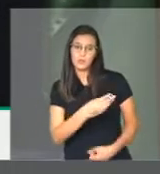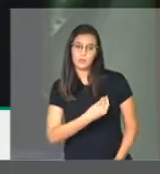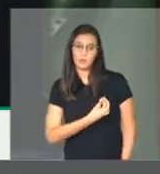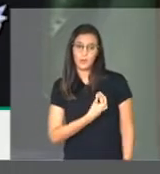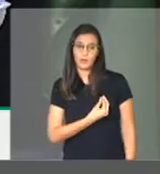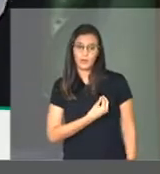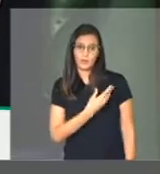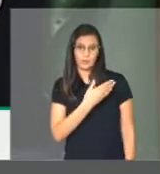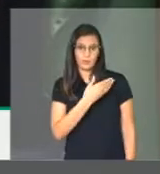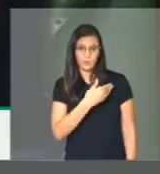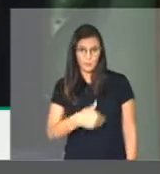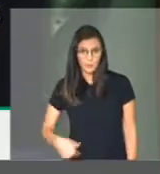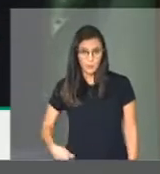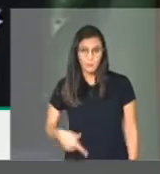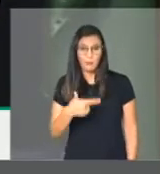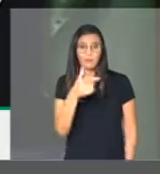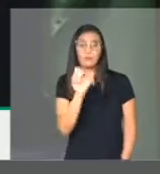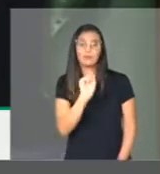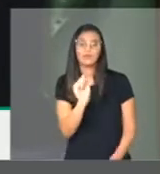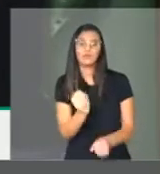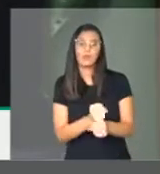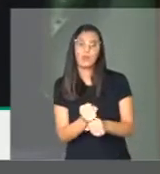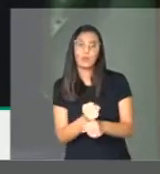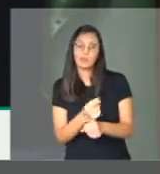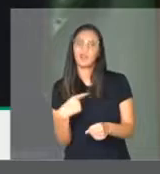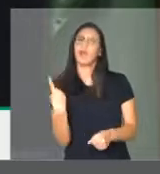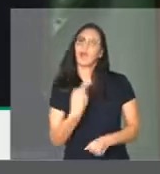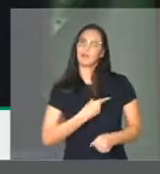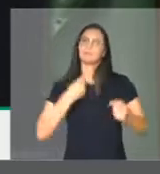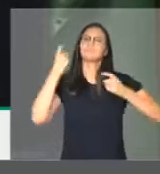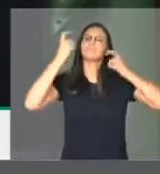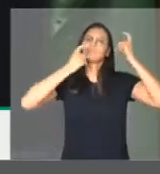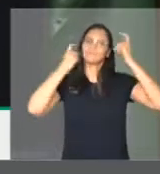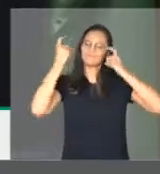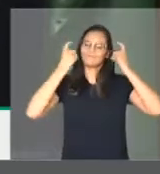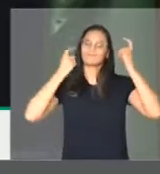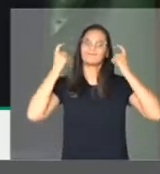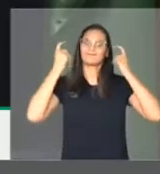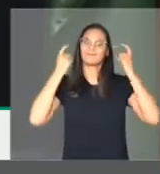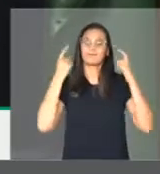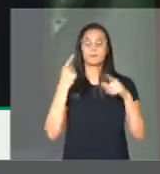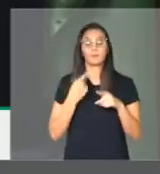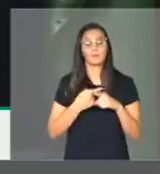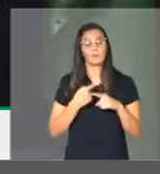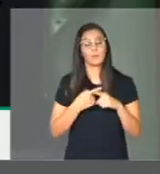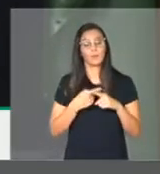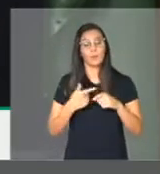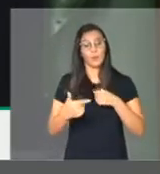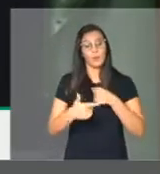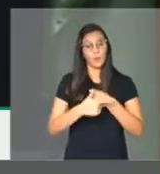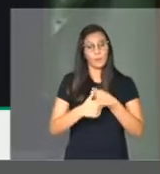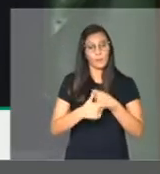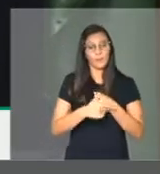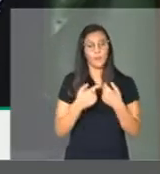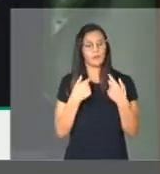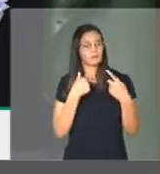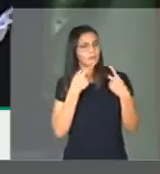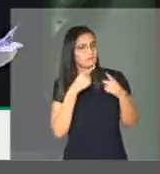nesta casa, temos razão em se preocupar. Todavia, o papel de mera contestação